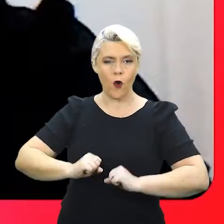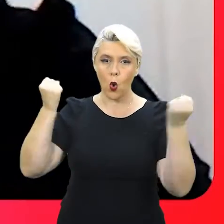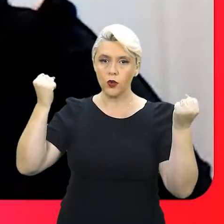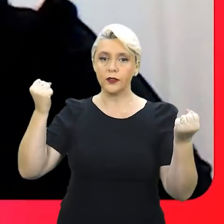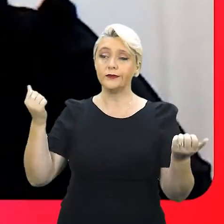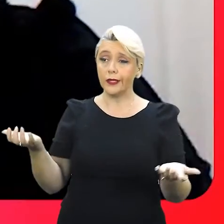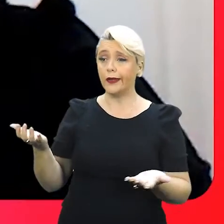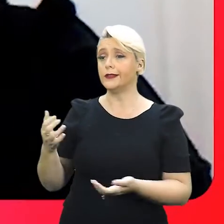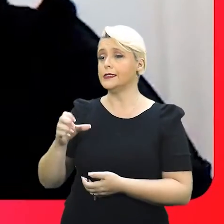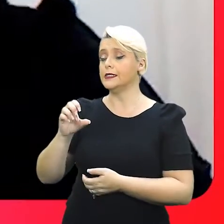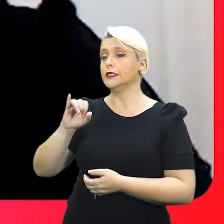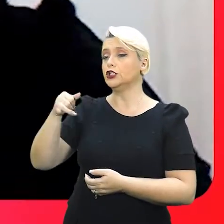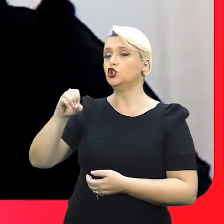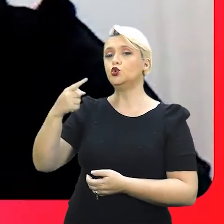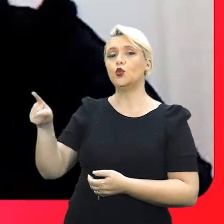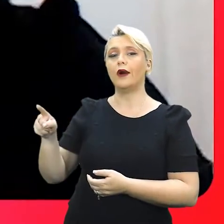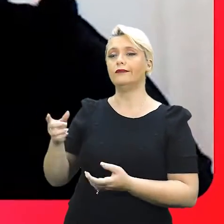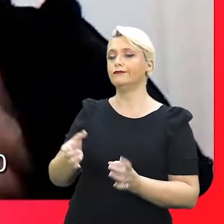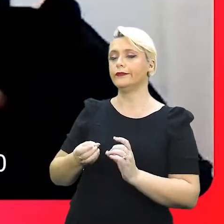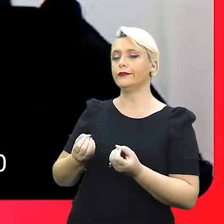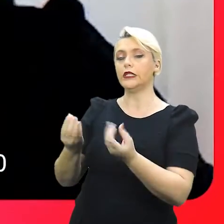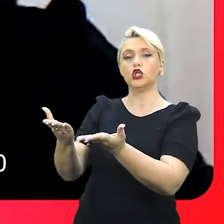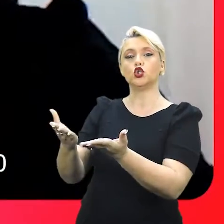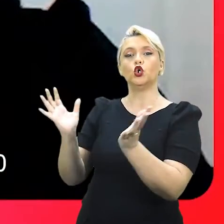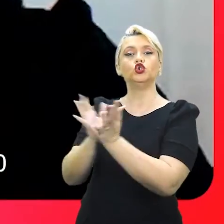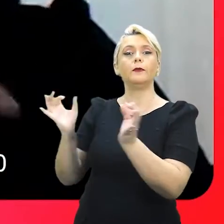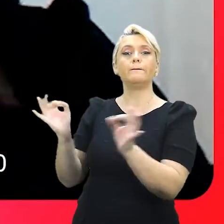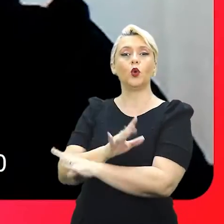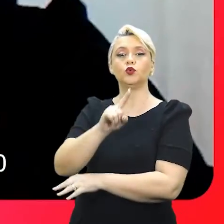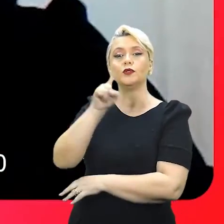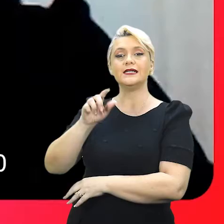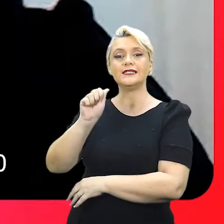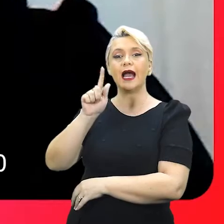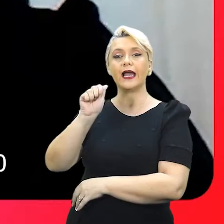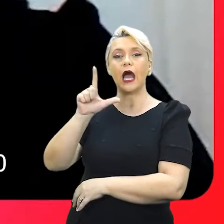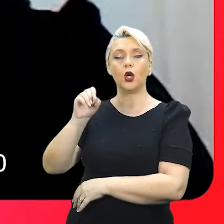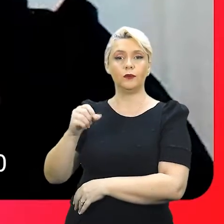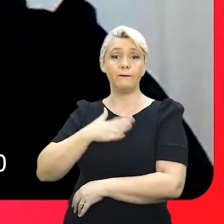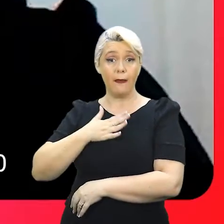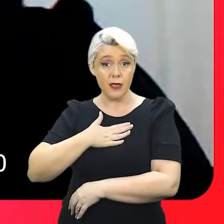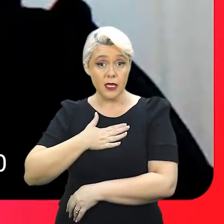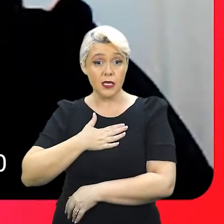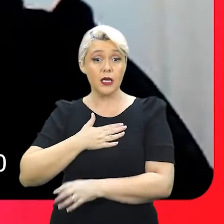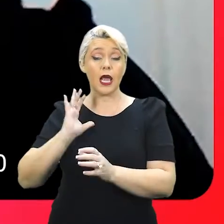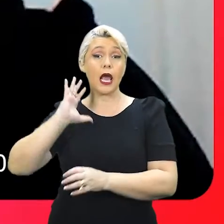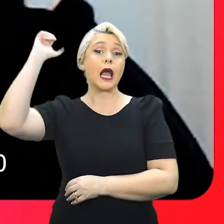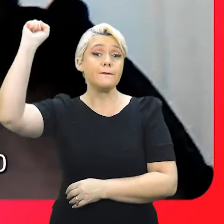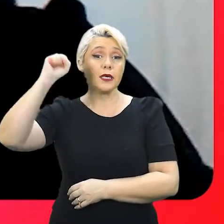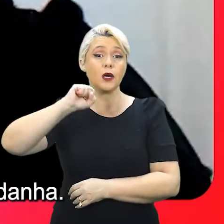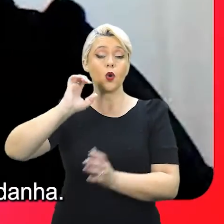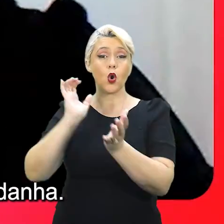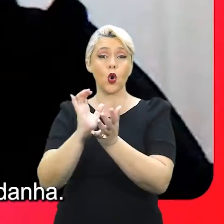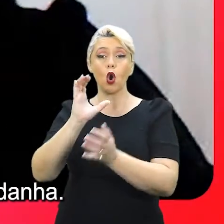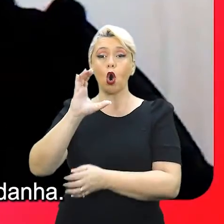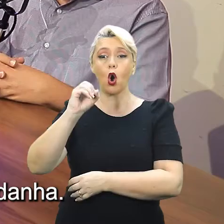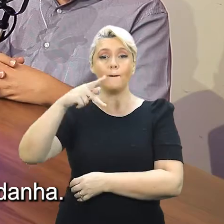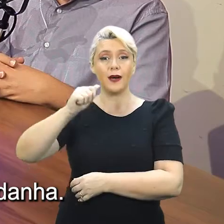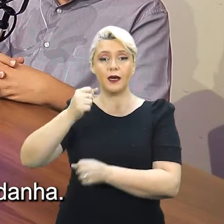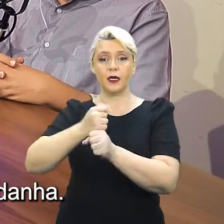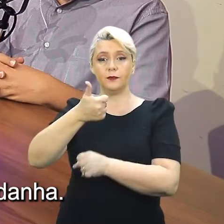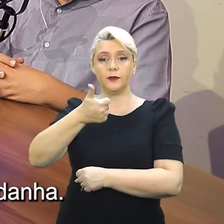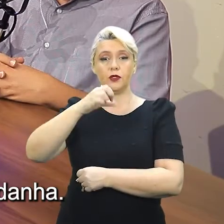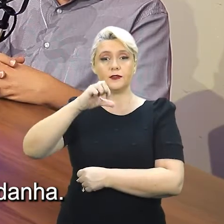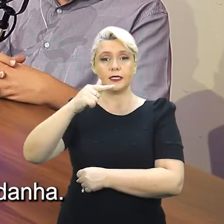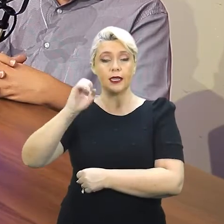E aí o Saldanha deixou o time pronto para o Zagallo, né? Uhum. Para mim, quem foi campeão da Copa de 70 foi o Saldanha, não foi o Zagallo. O Zagallo pegou o time